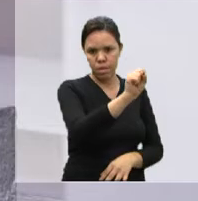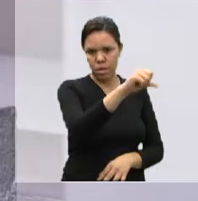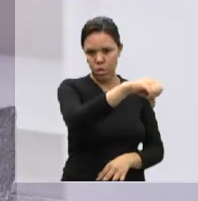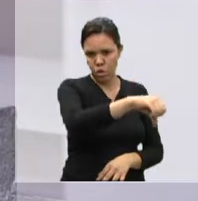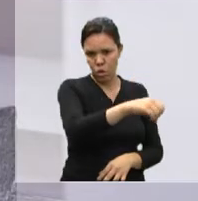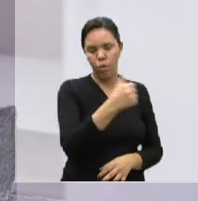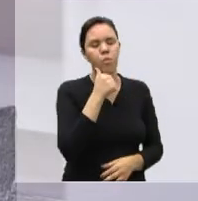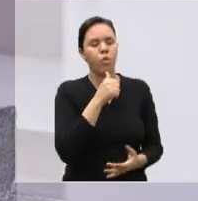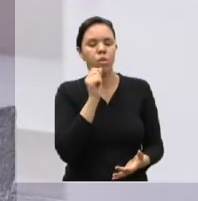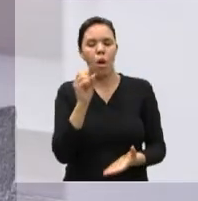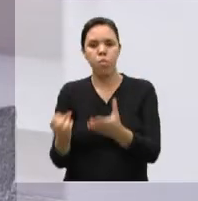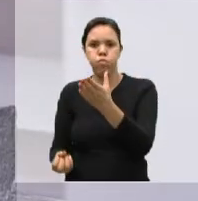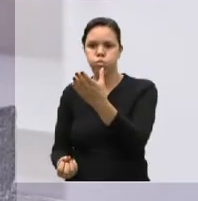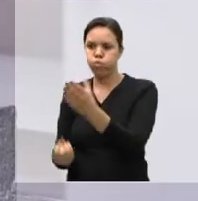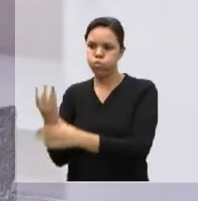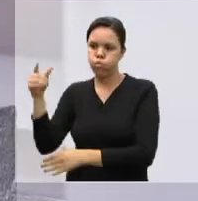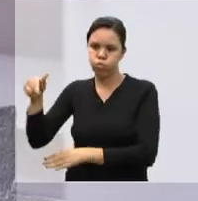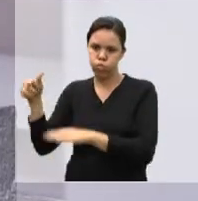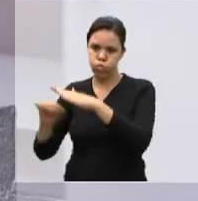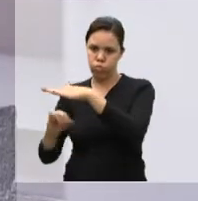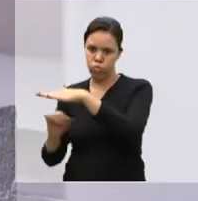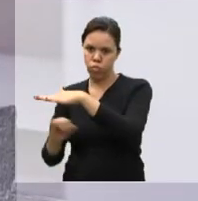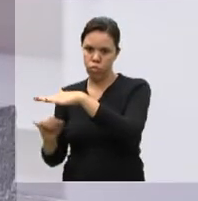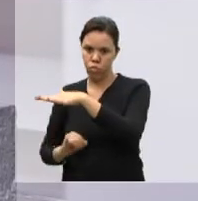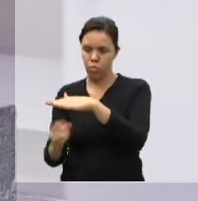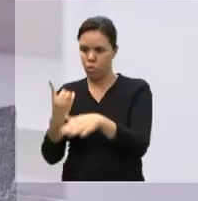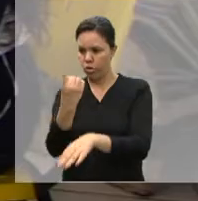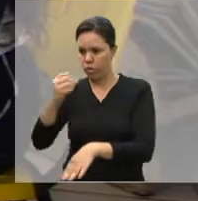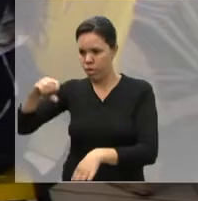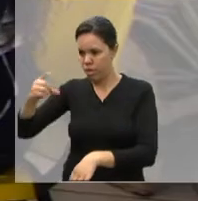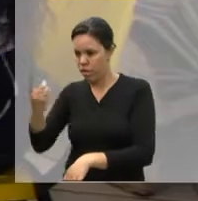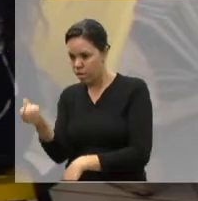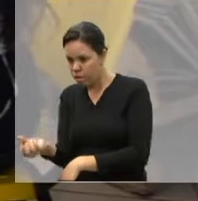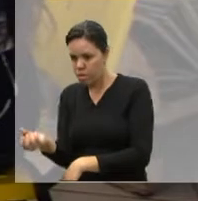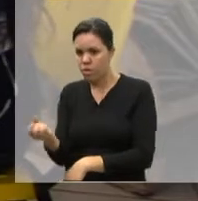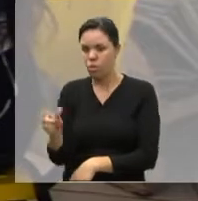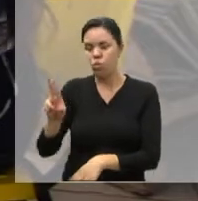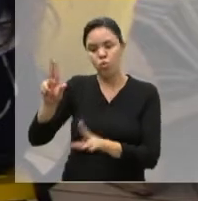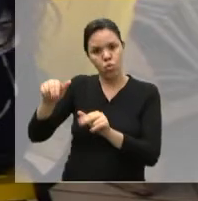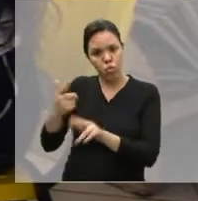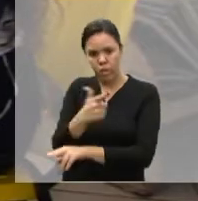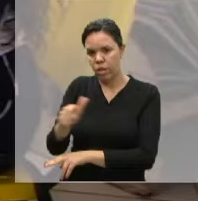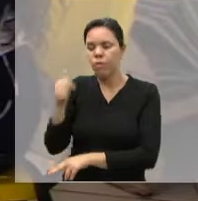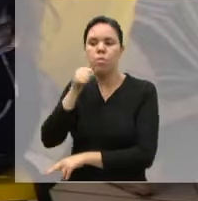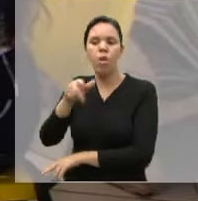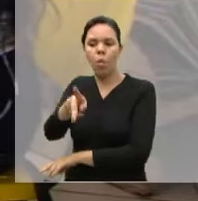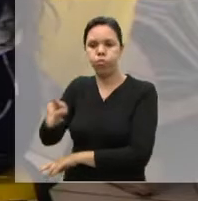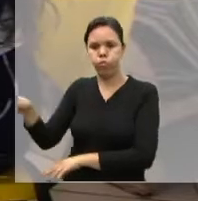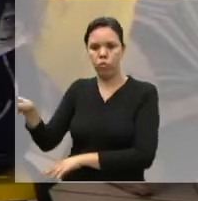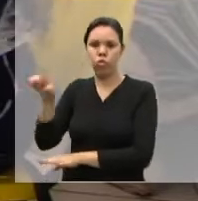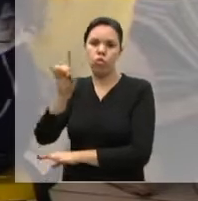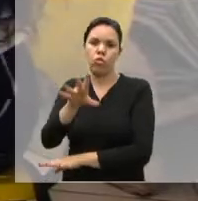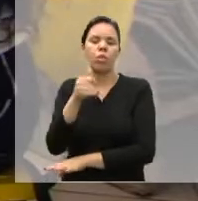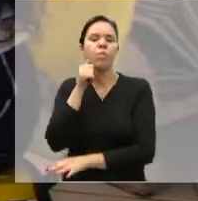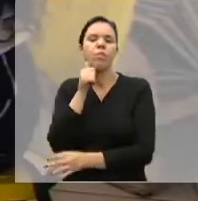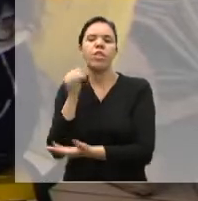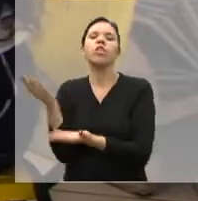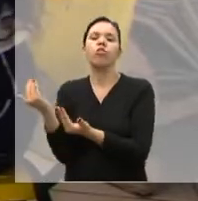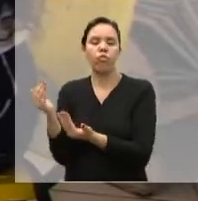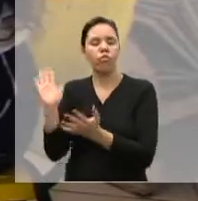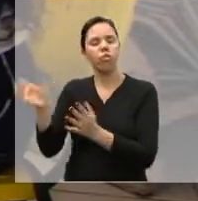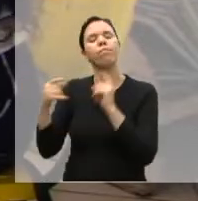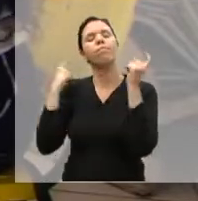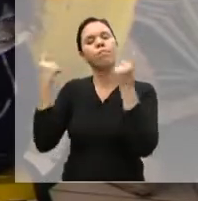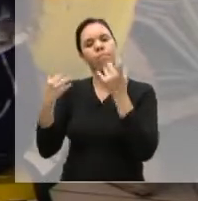a academia nunca teve uma presidente. Meninas tão jovens já se preocupam com o lugar delas no